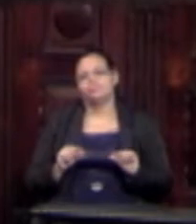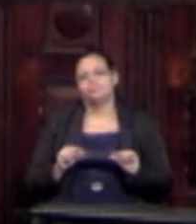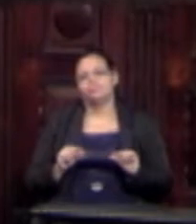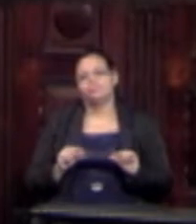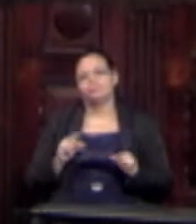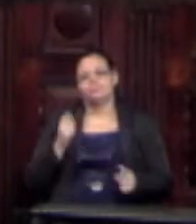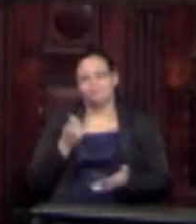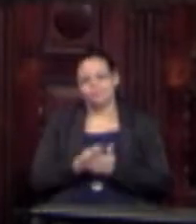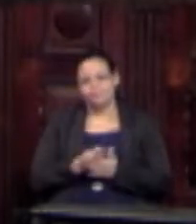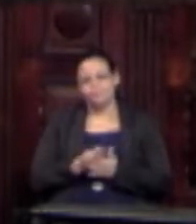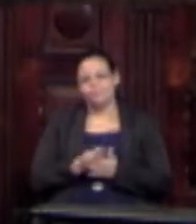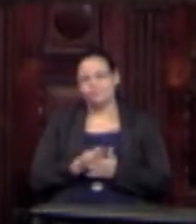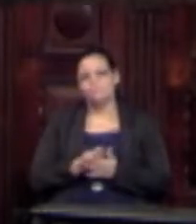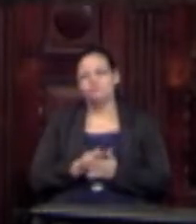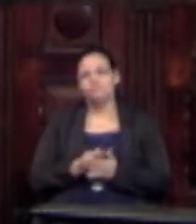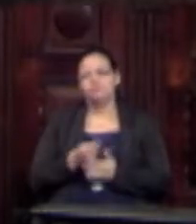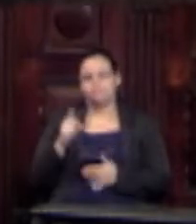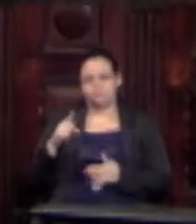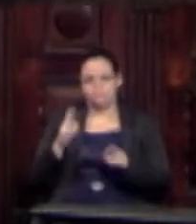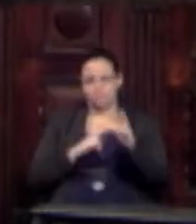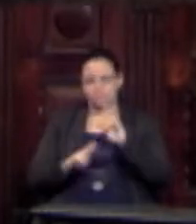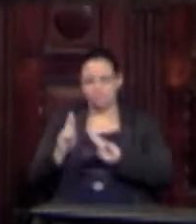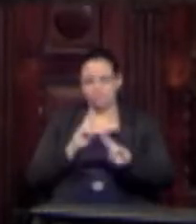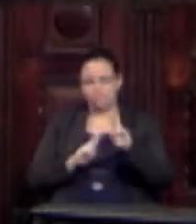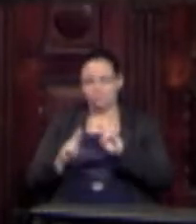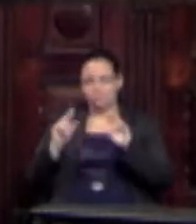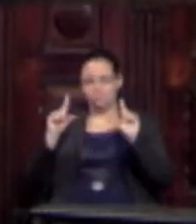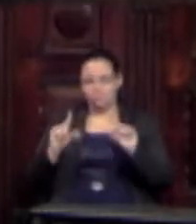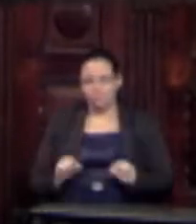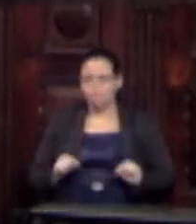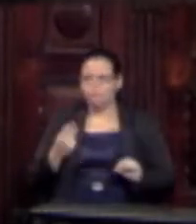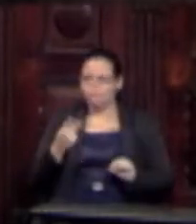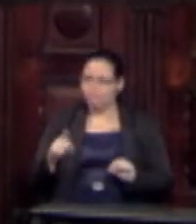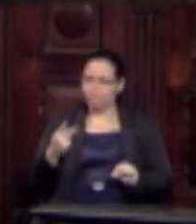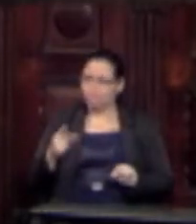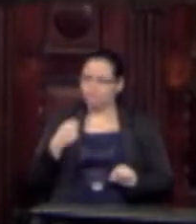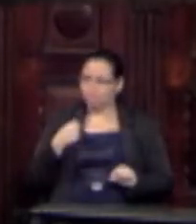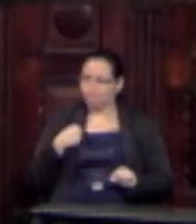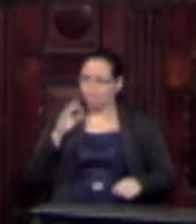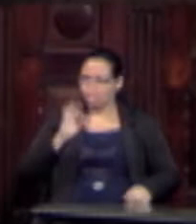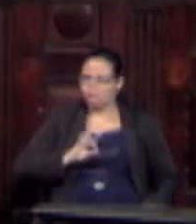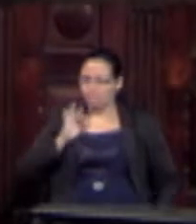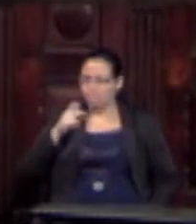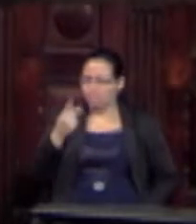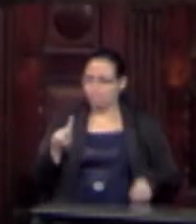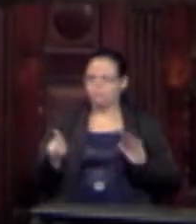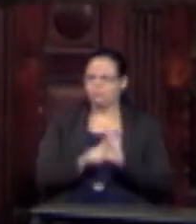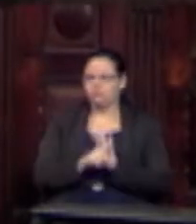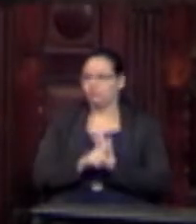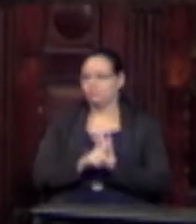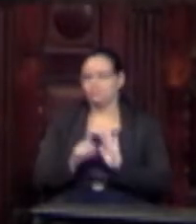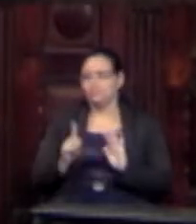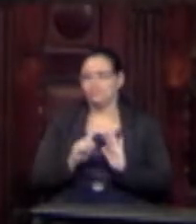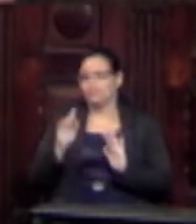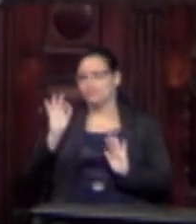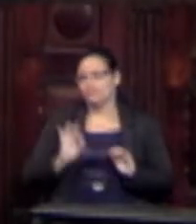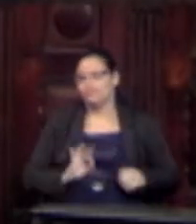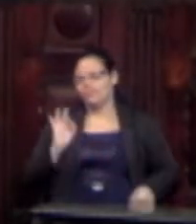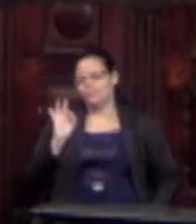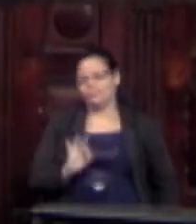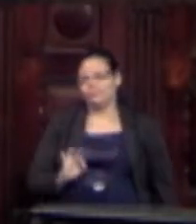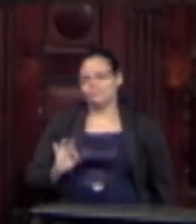o pagamento dos royalties, que diminua na sua quota parte, e não na quota